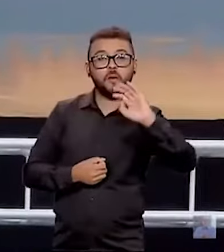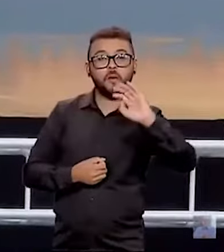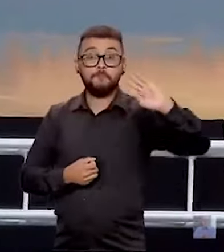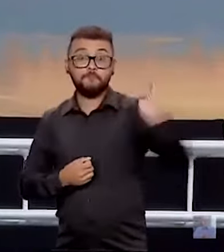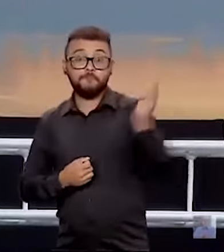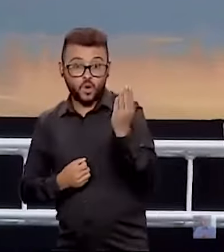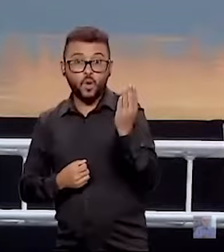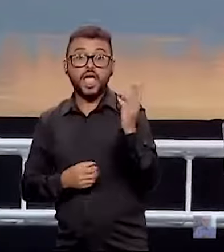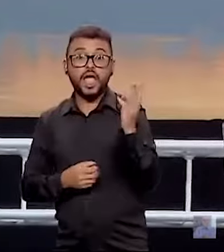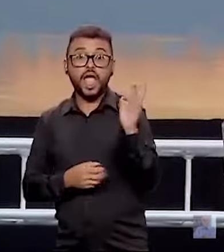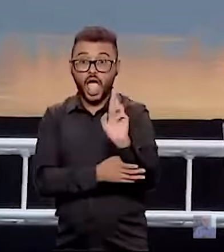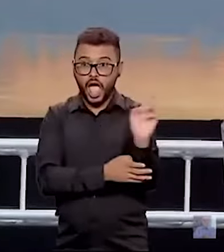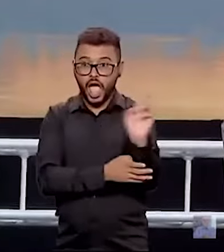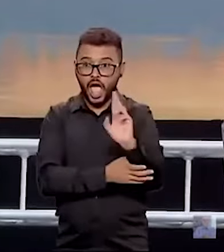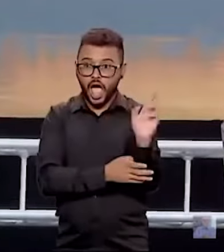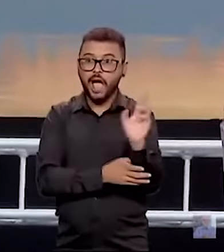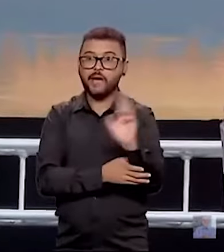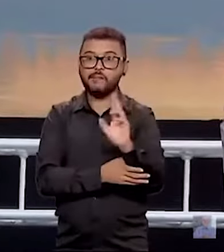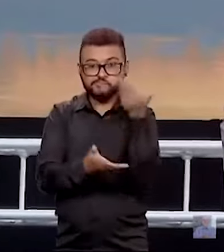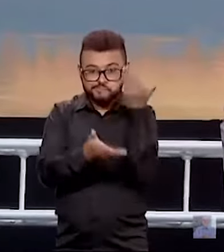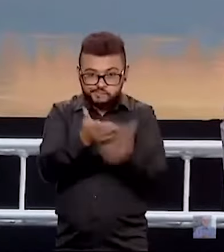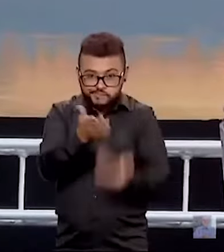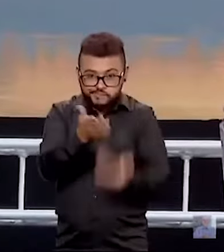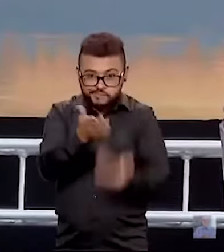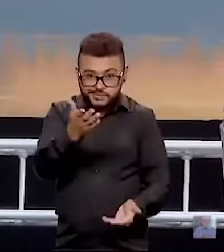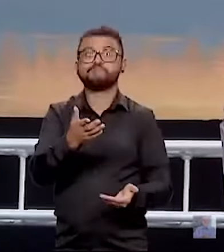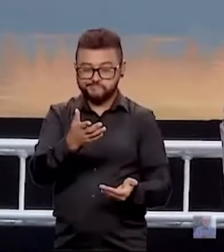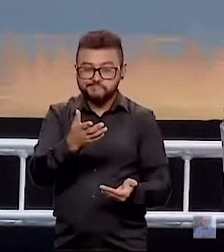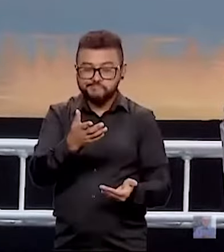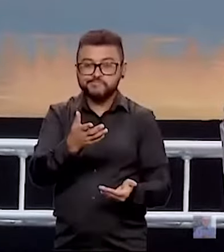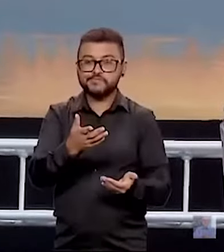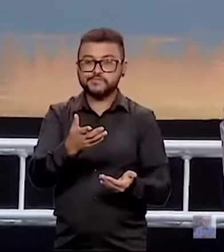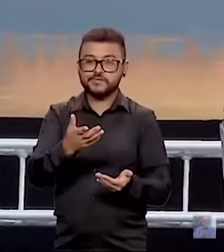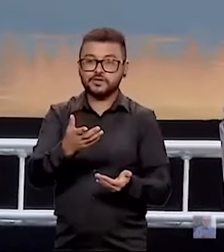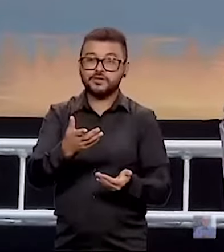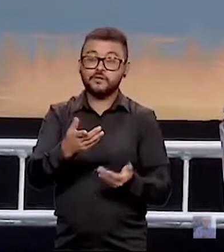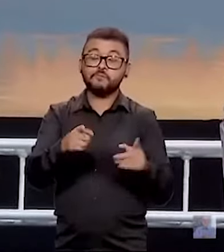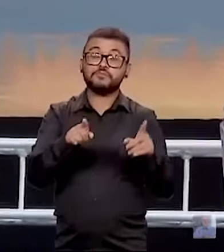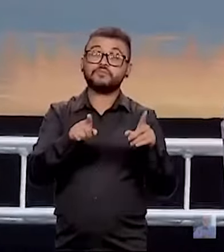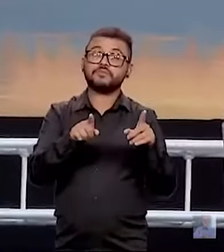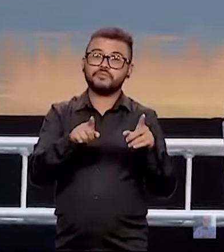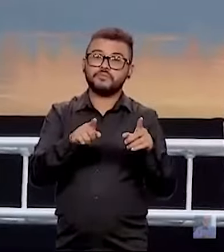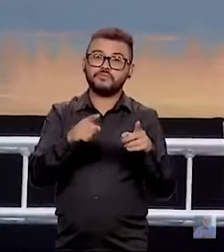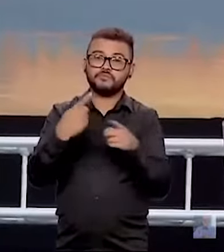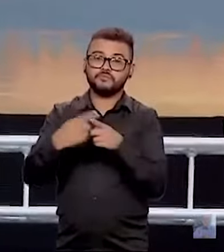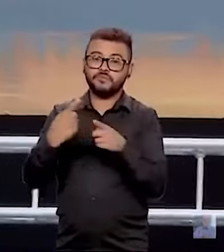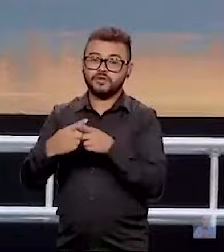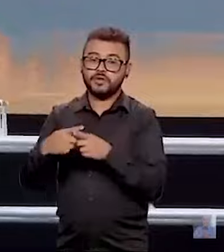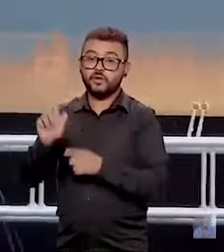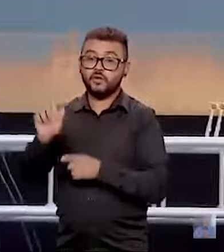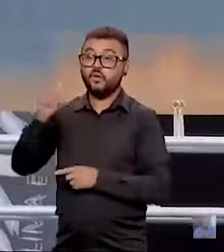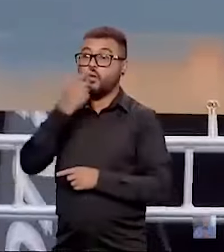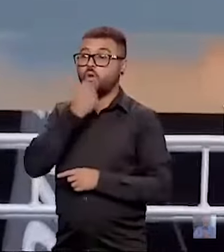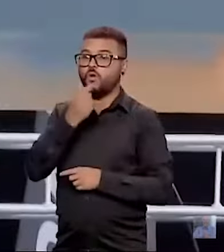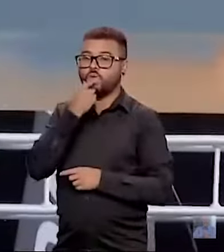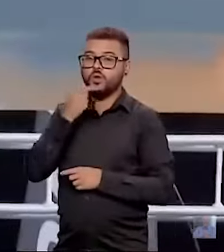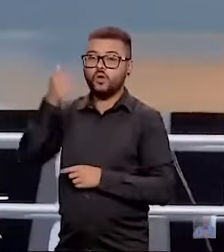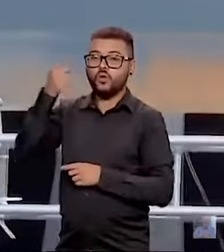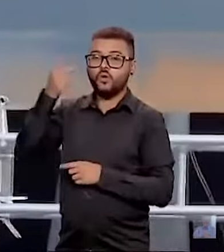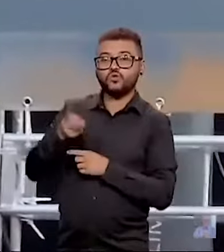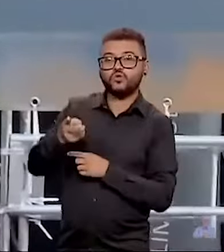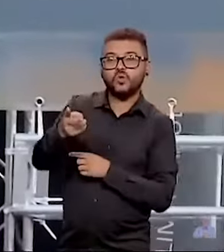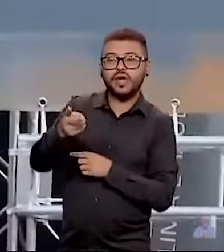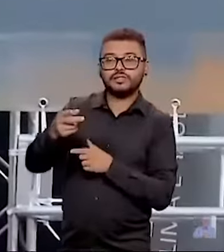300 bilhões de reais, eu vou repetir, 300 bilhões de reais para que o gangue estivesse